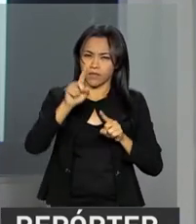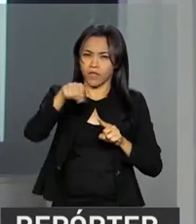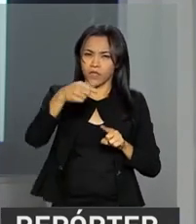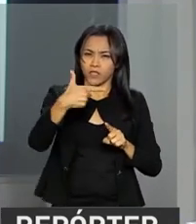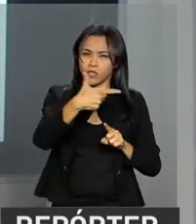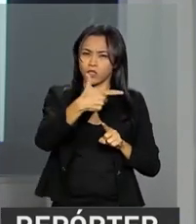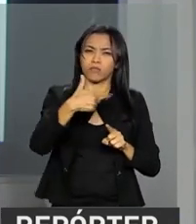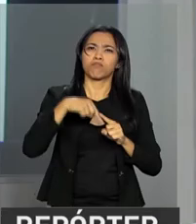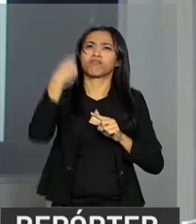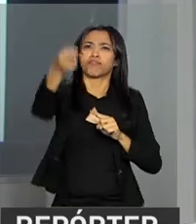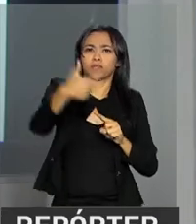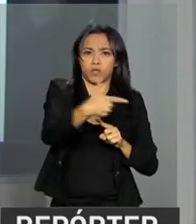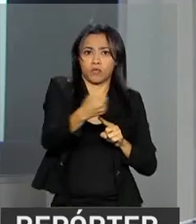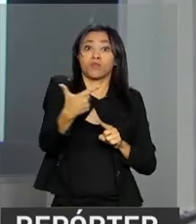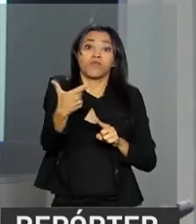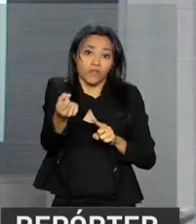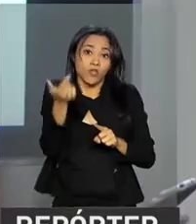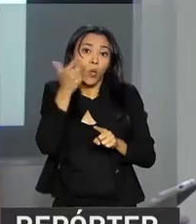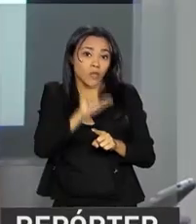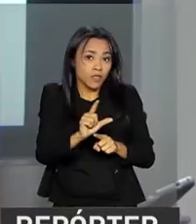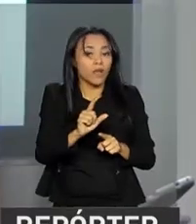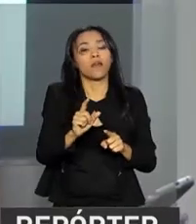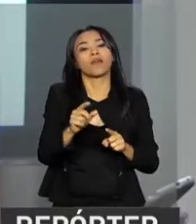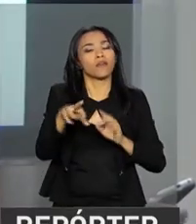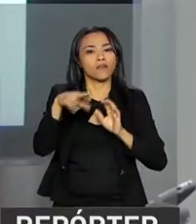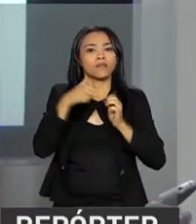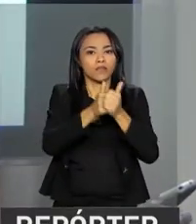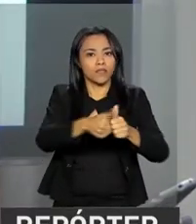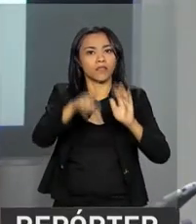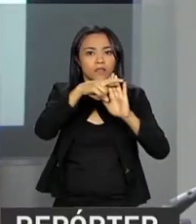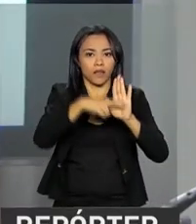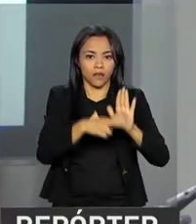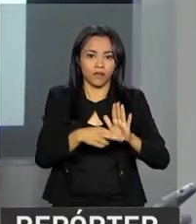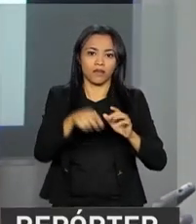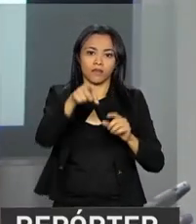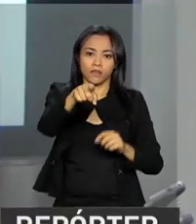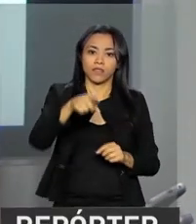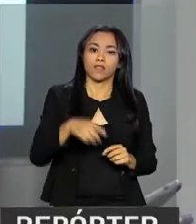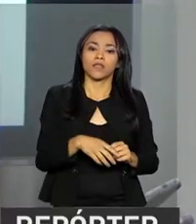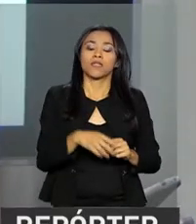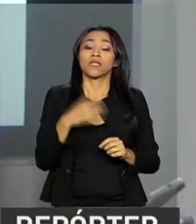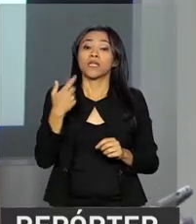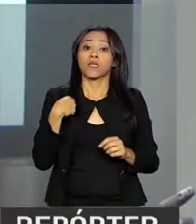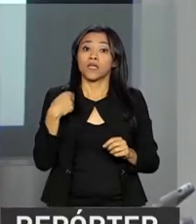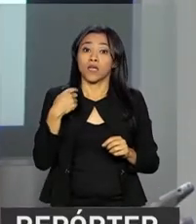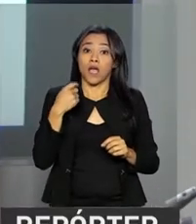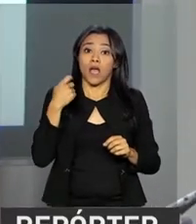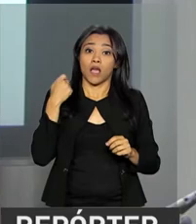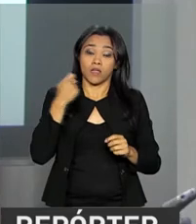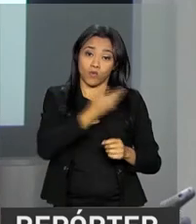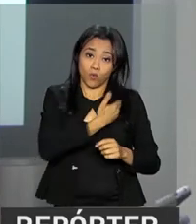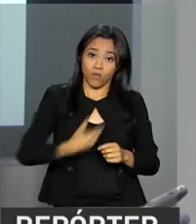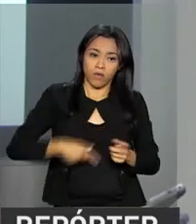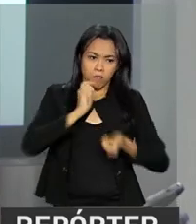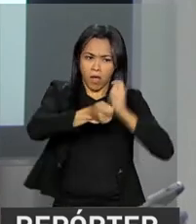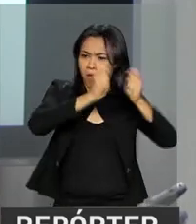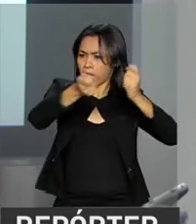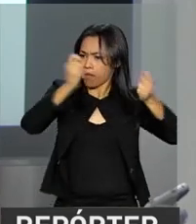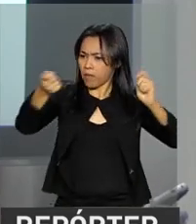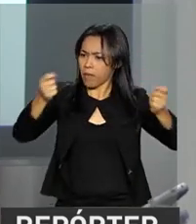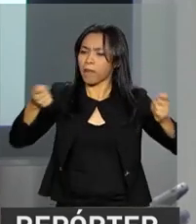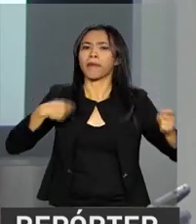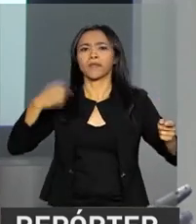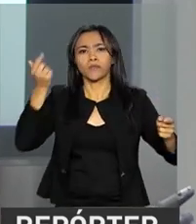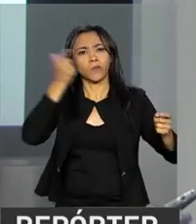consiga cumprir esse teto dos gastos tornar sustentáveis as contas públicas é essencial para que a gente